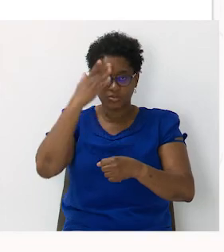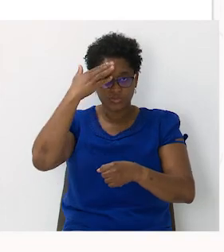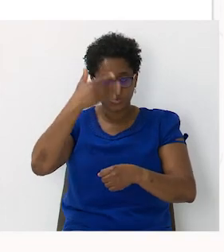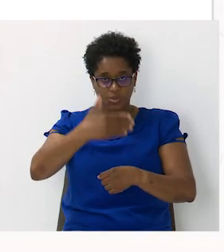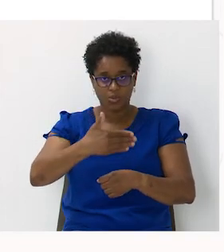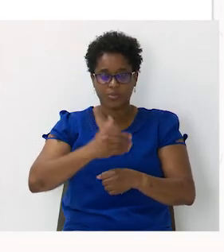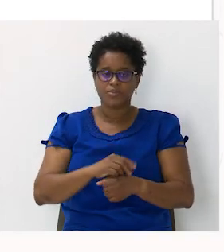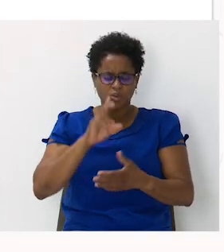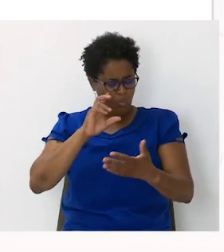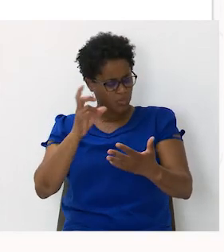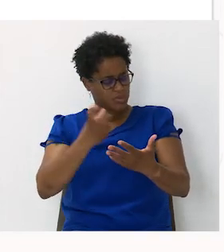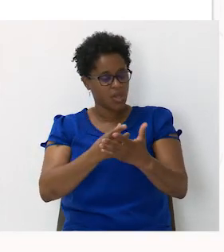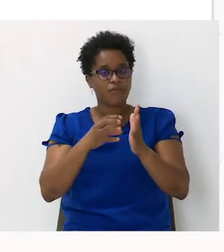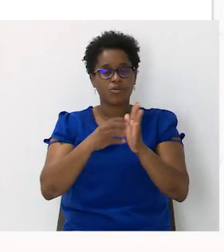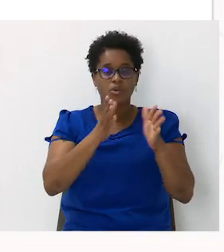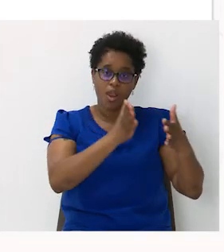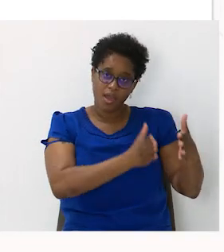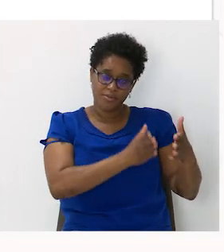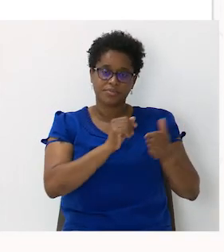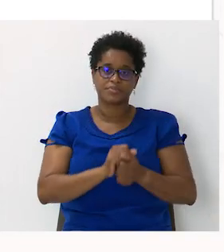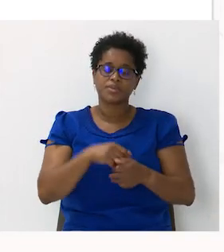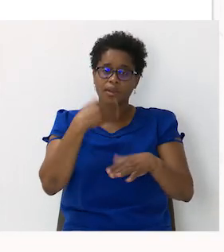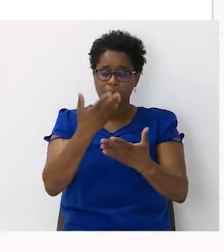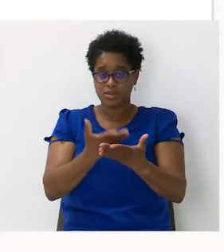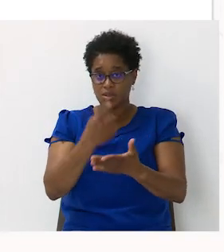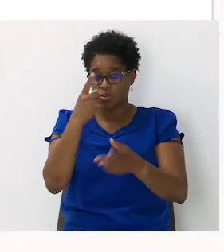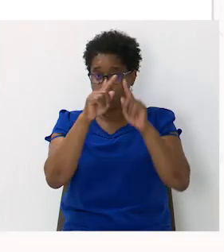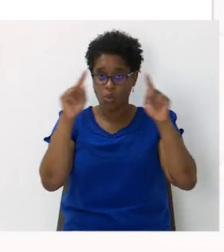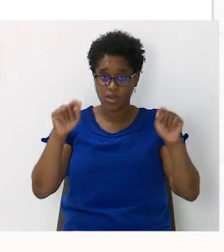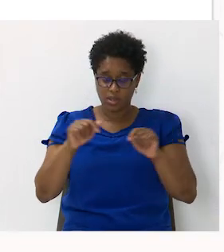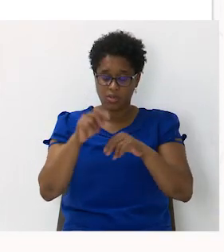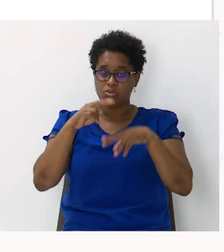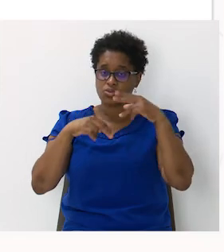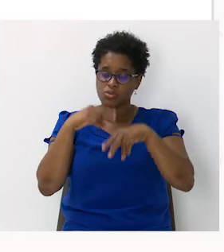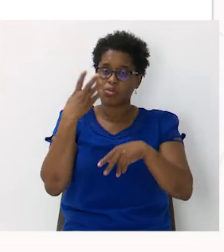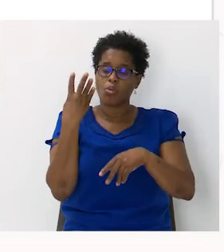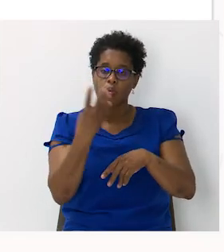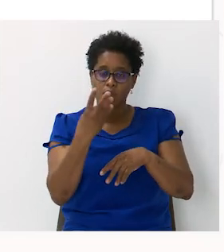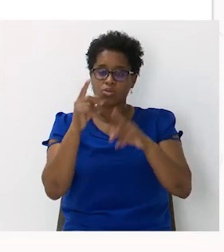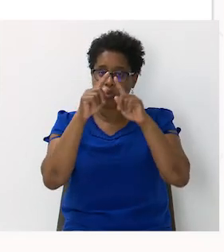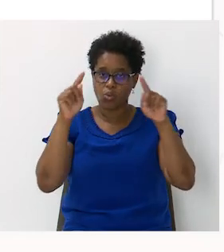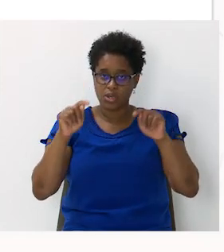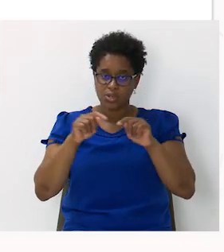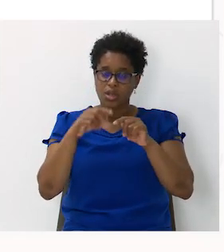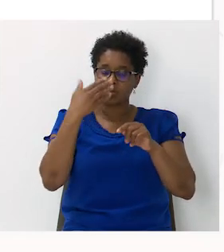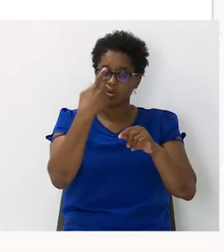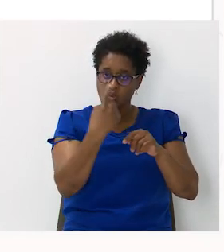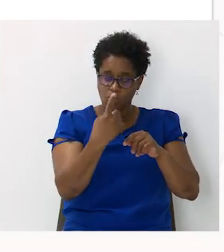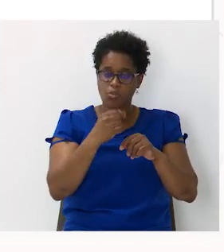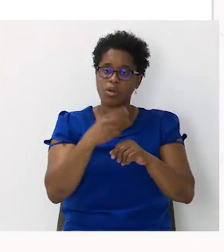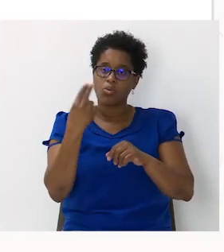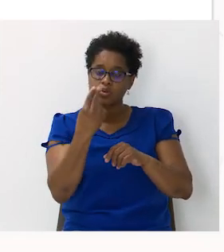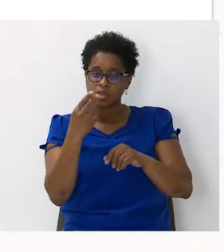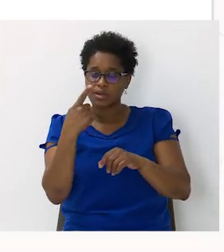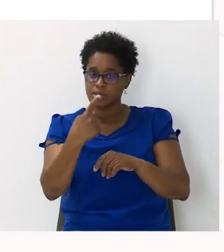1. Observe a figura ao lado que representa um quadrado formado por 4 quadrados de uma